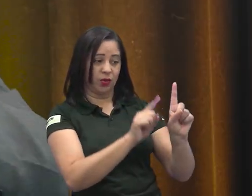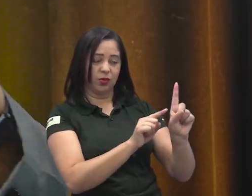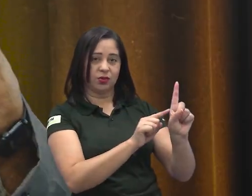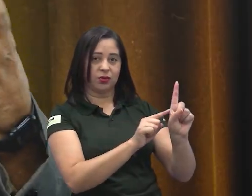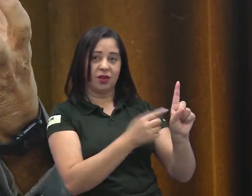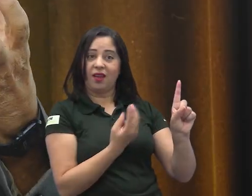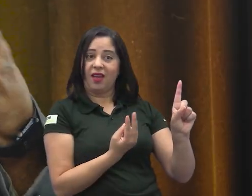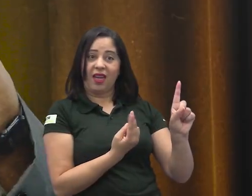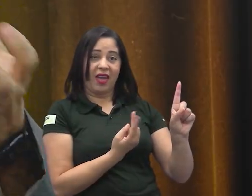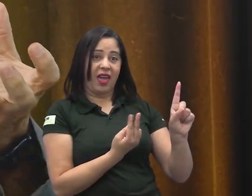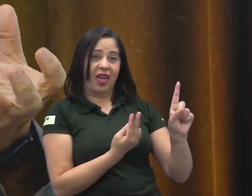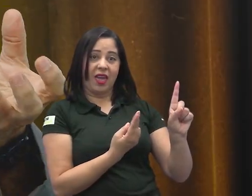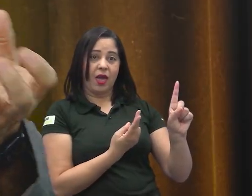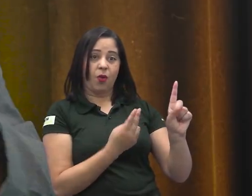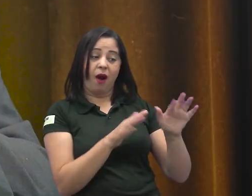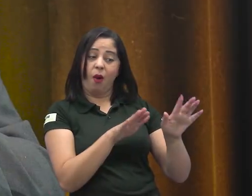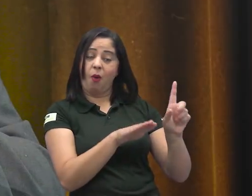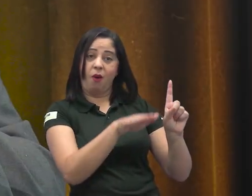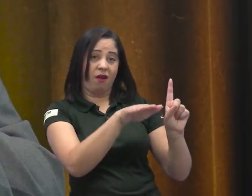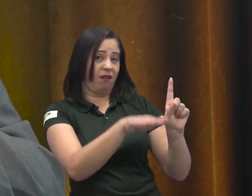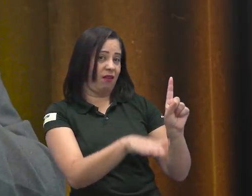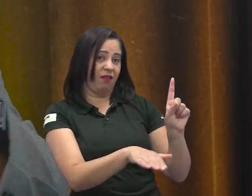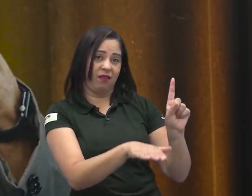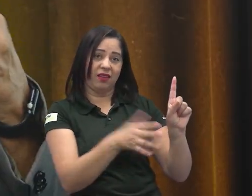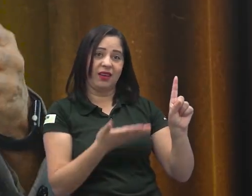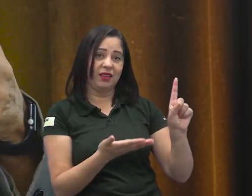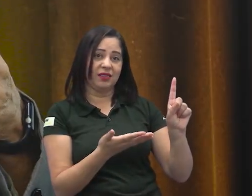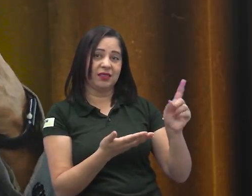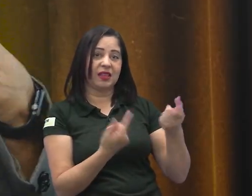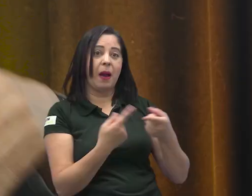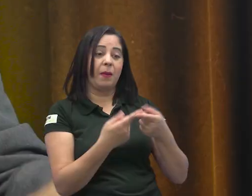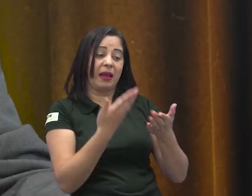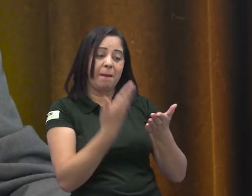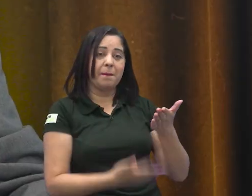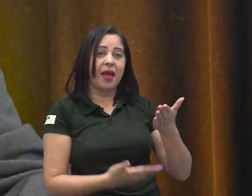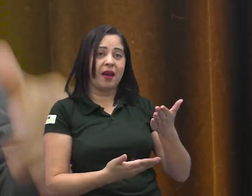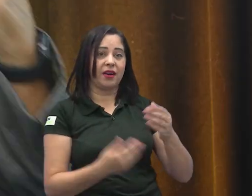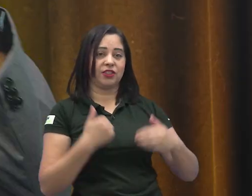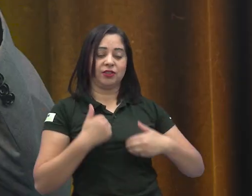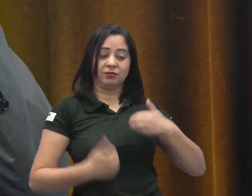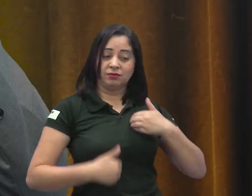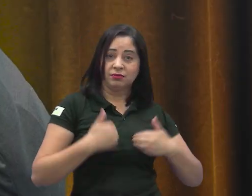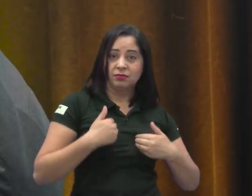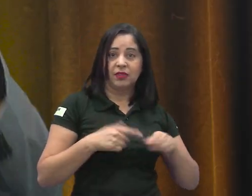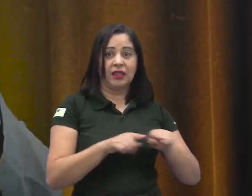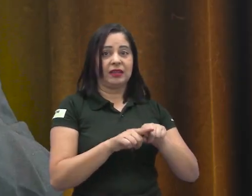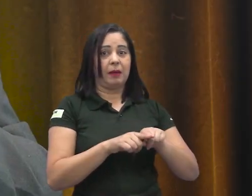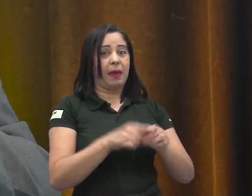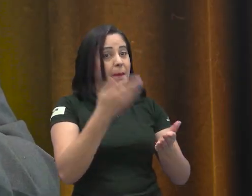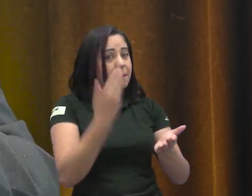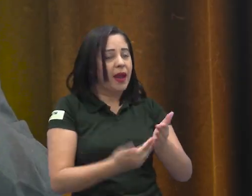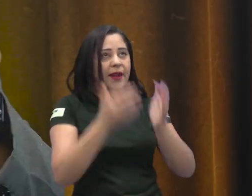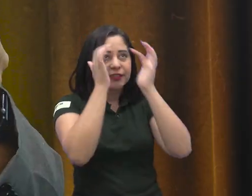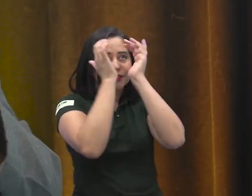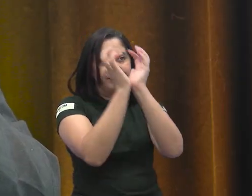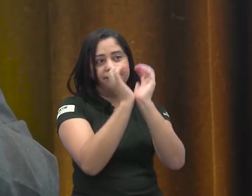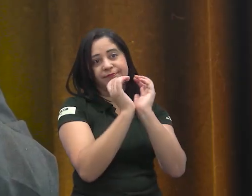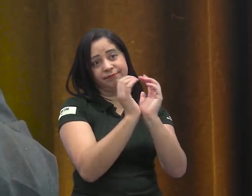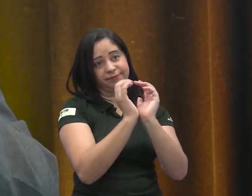Alzheimer, ele vai perdendo suas capacidades, né? Tão físicas como cognitivas.